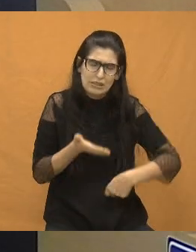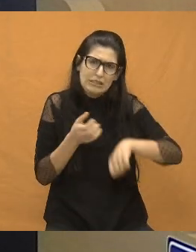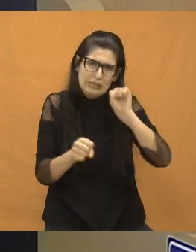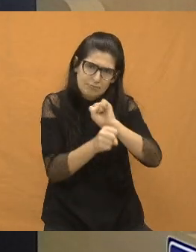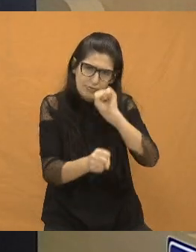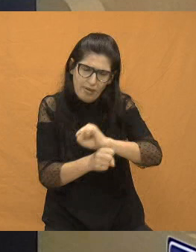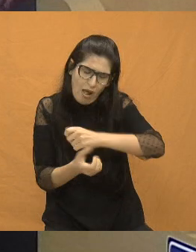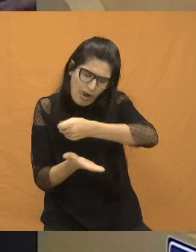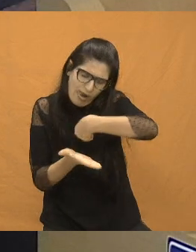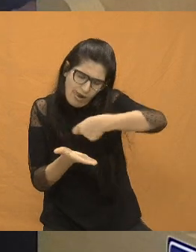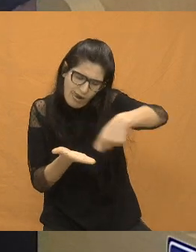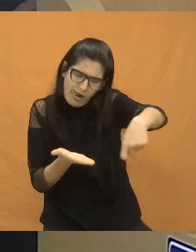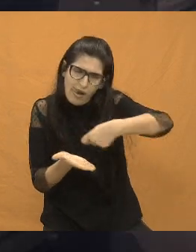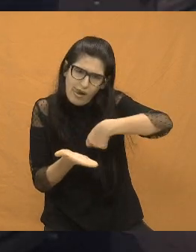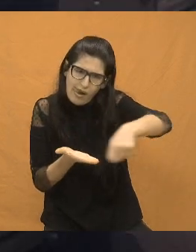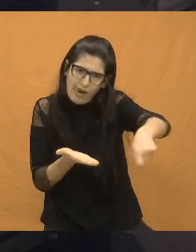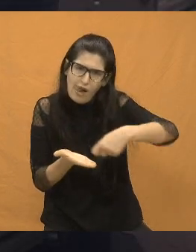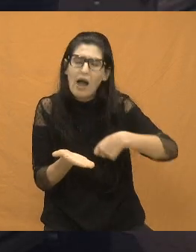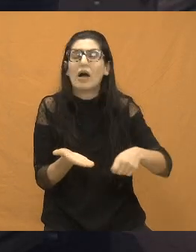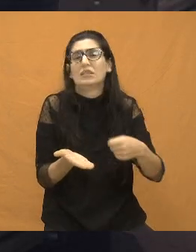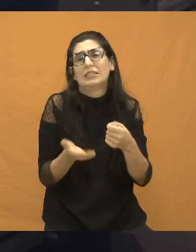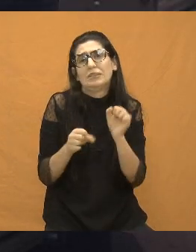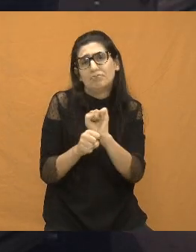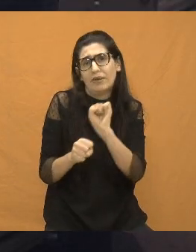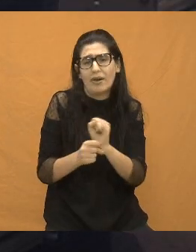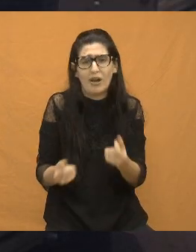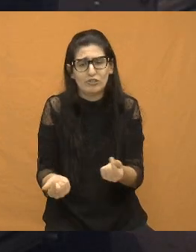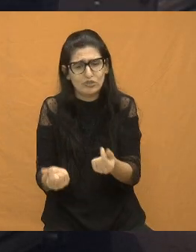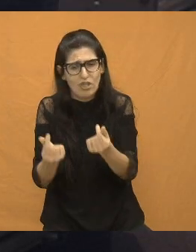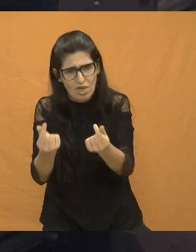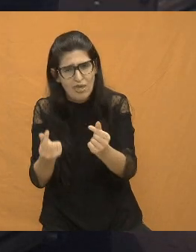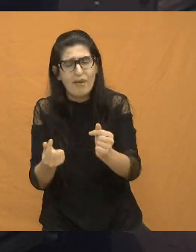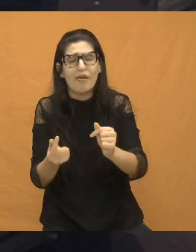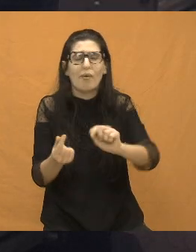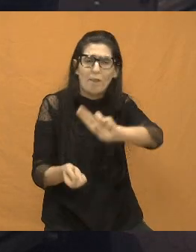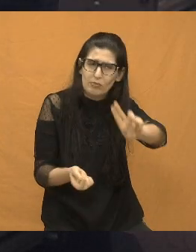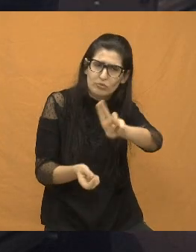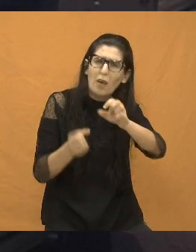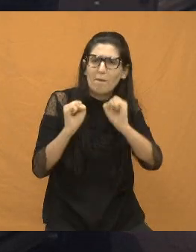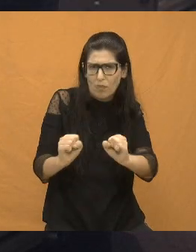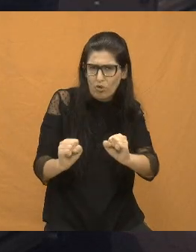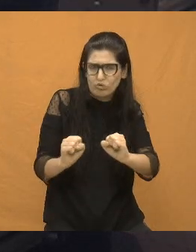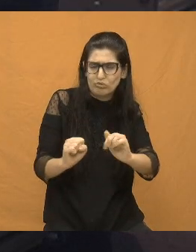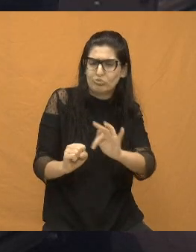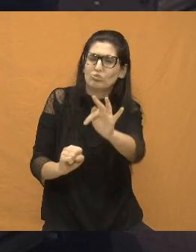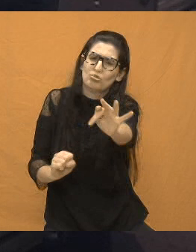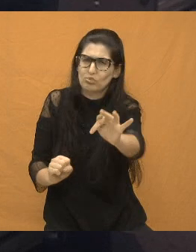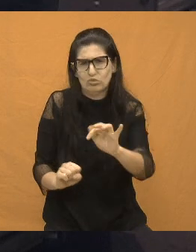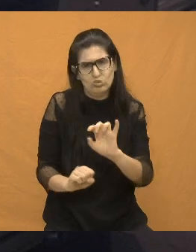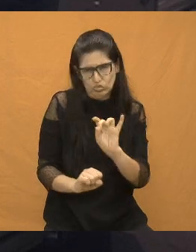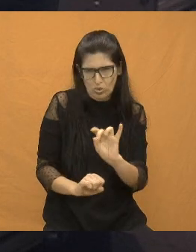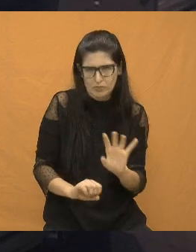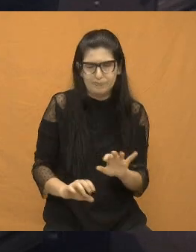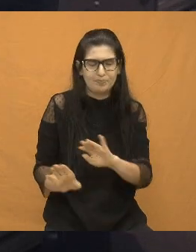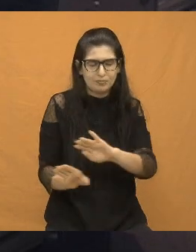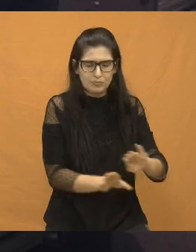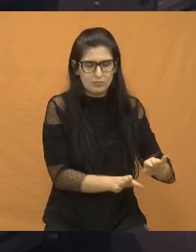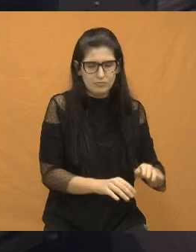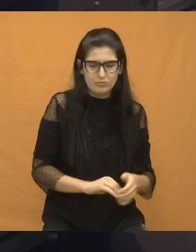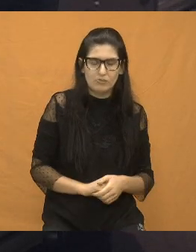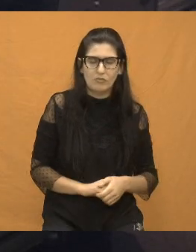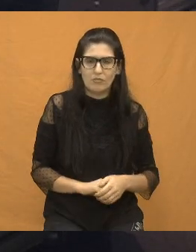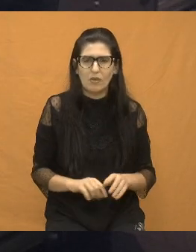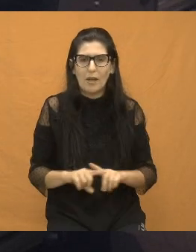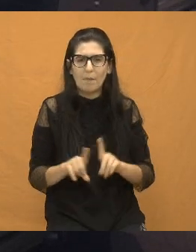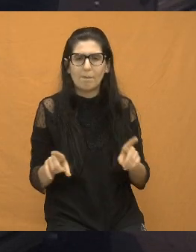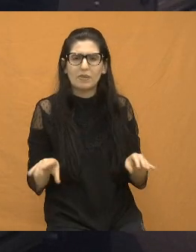assinado, vai ser congruente, ainda vai entrar, né? Na receita, né? Porque depois entraria na receita. O mesmo ocorre, então, com relação aqui ao